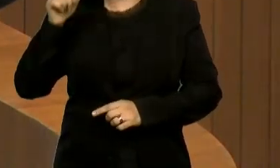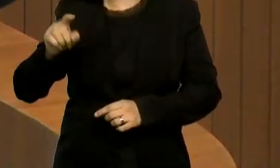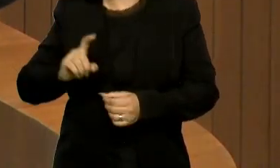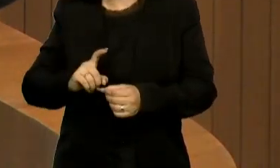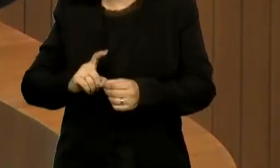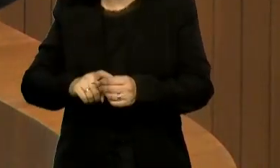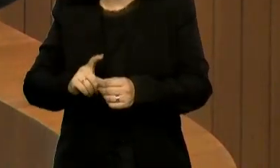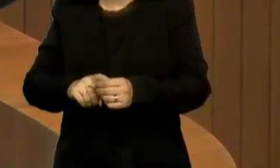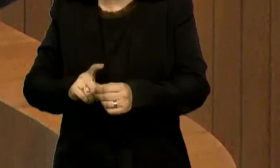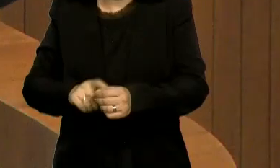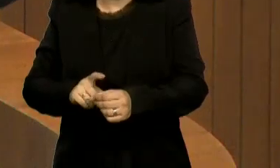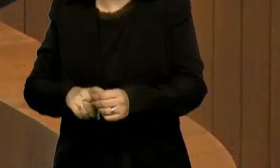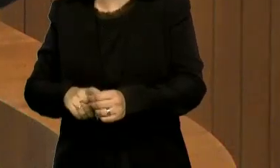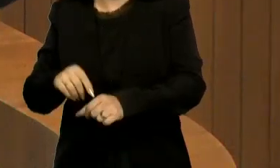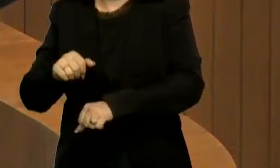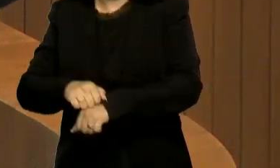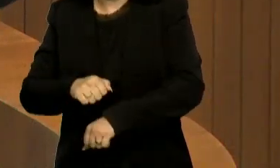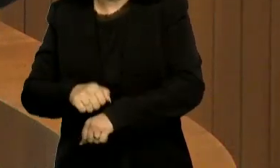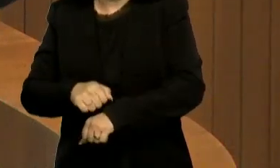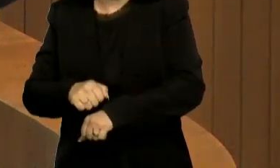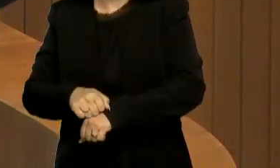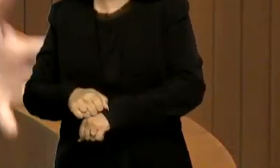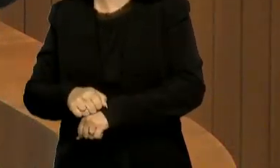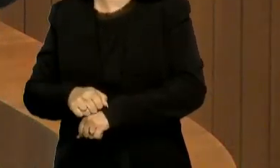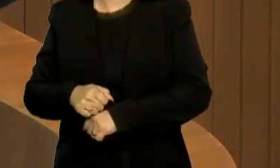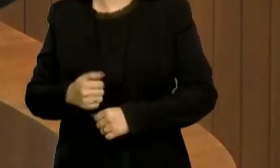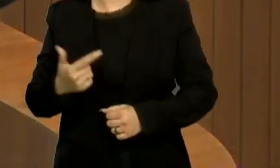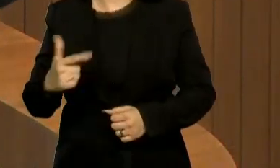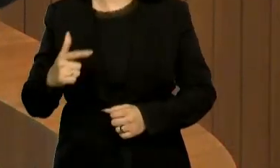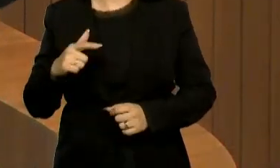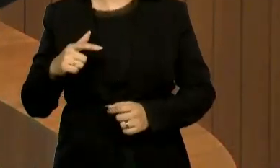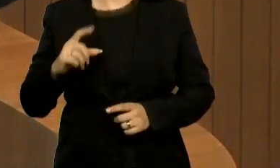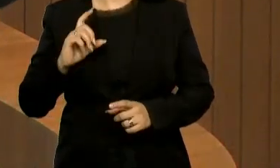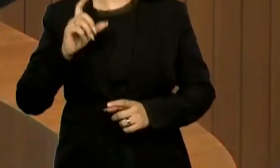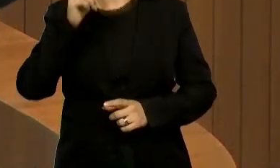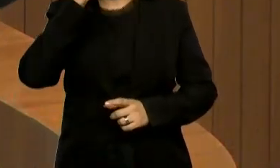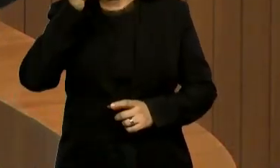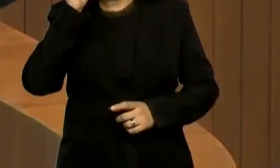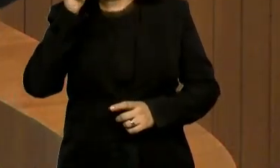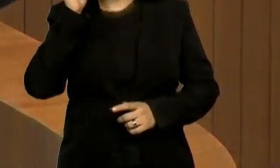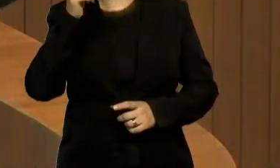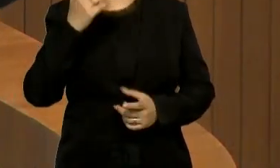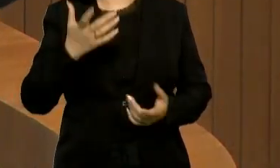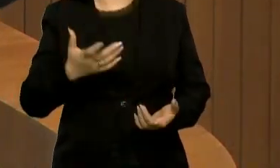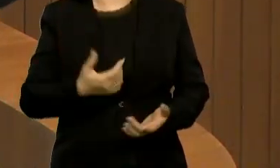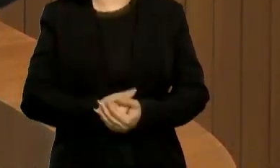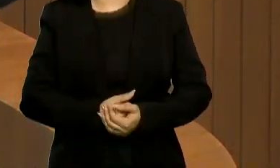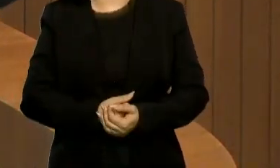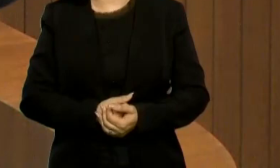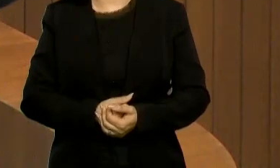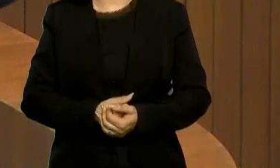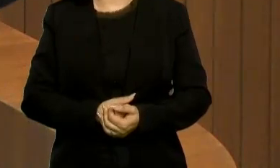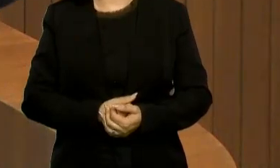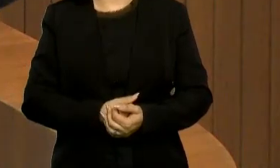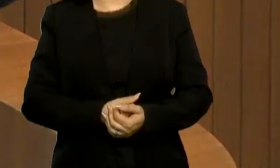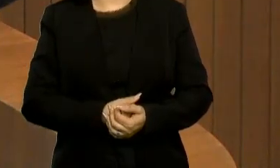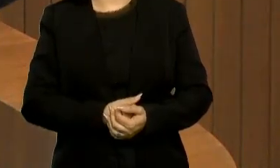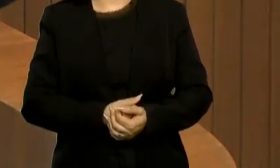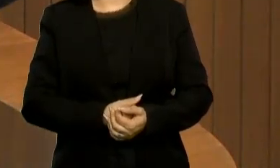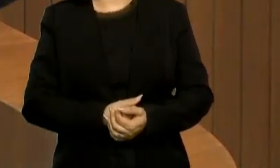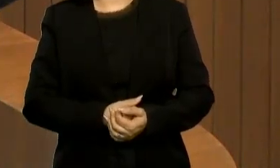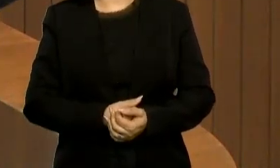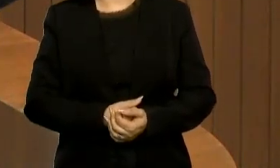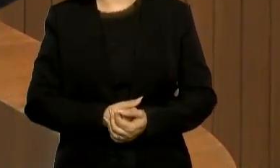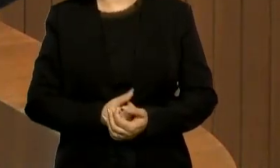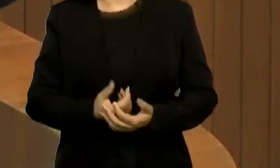com relação a algum problema que essas pessoas estejam tendo, né, com as suas motos. É